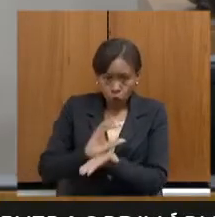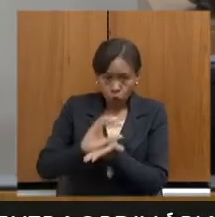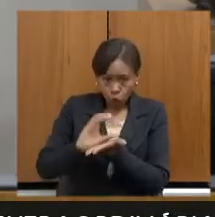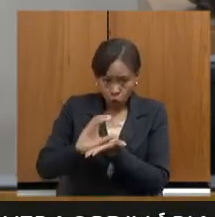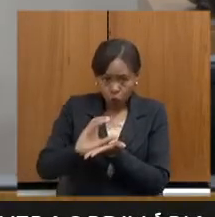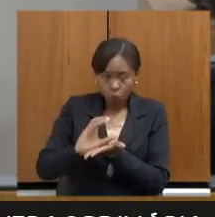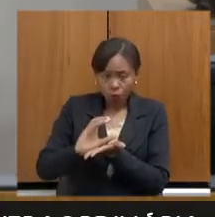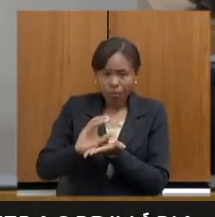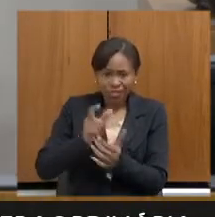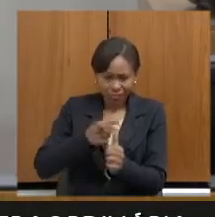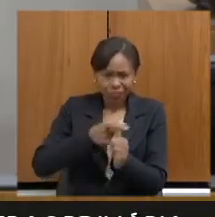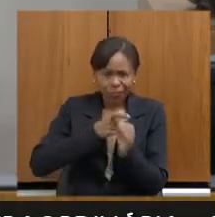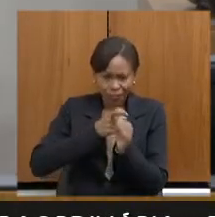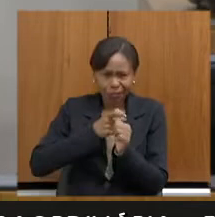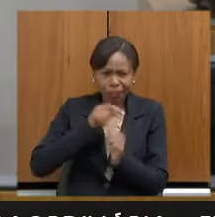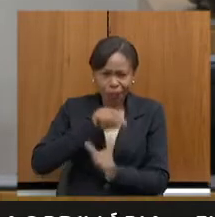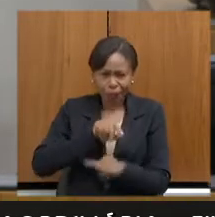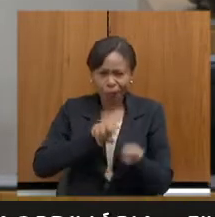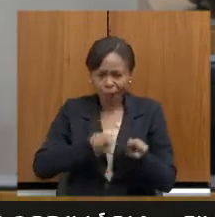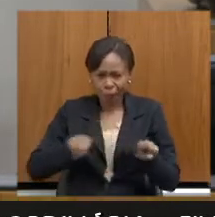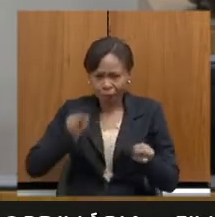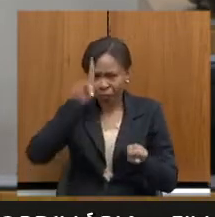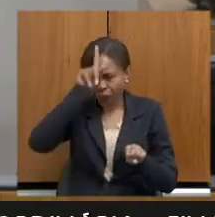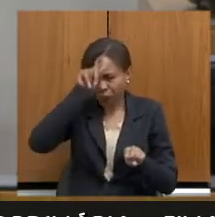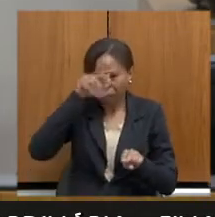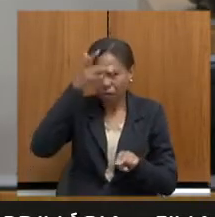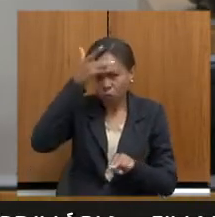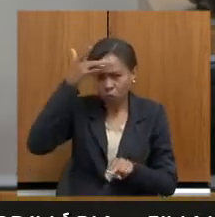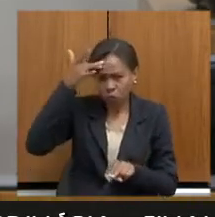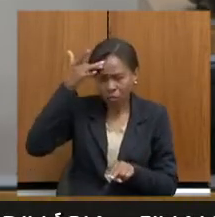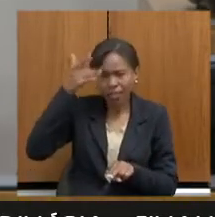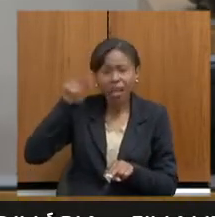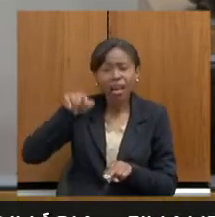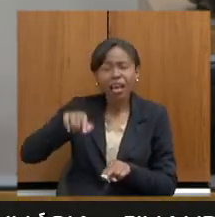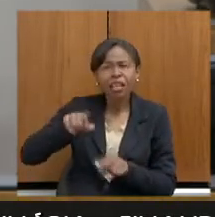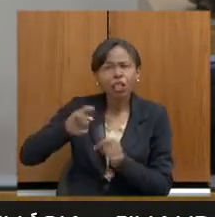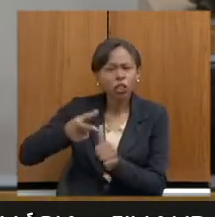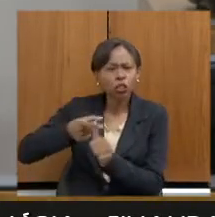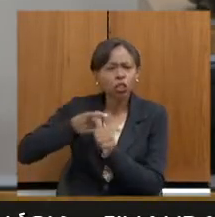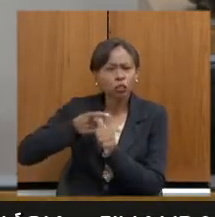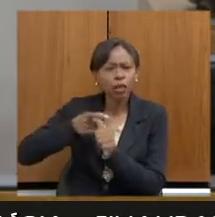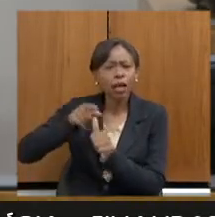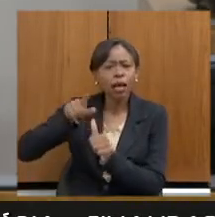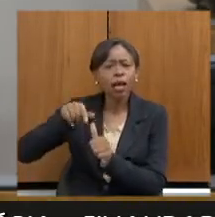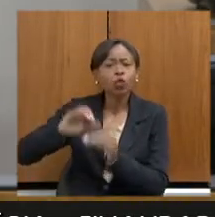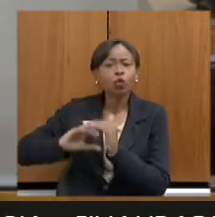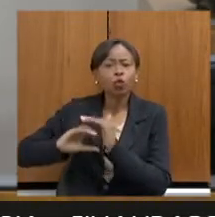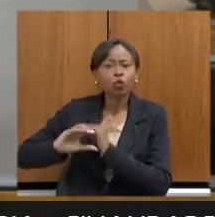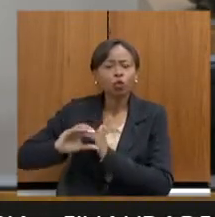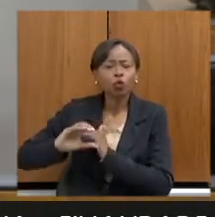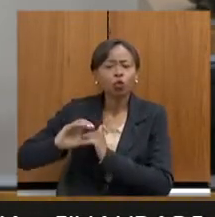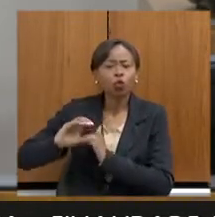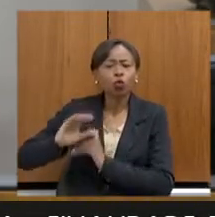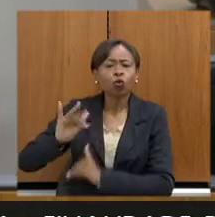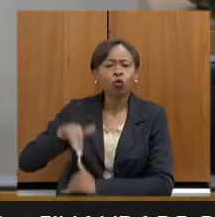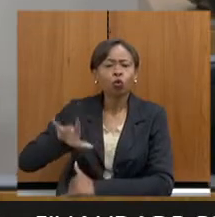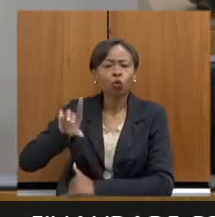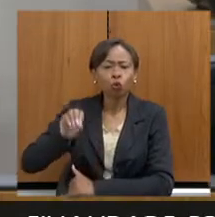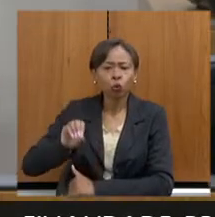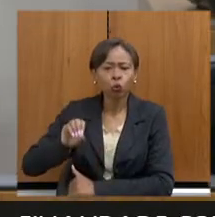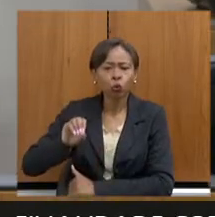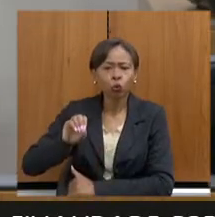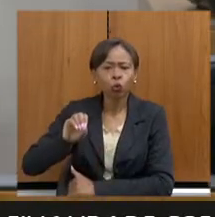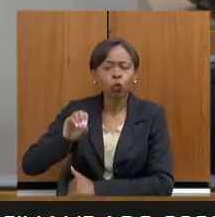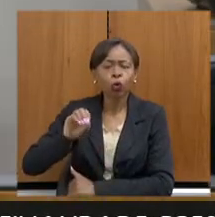tem com as comunidades terapêuticas do conselho do fundo do fundo Estadual de Saúde eu não sei se eu estar sabendo